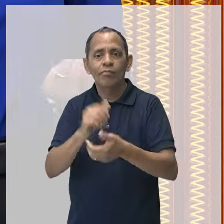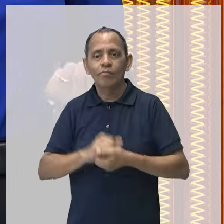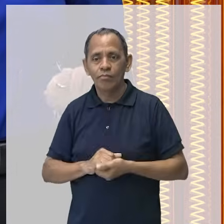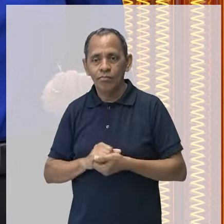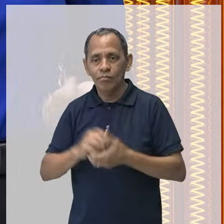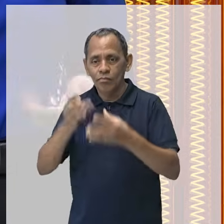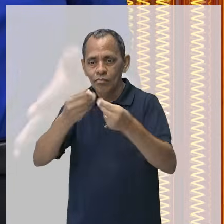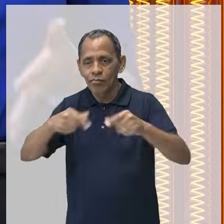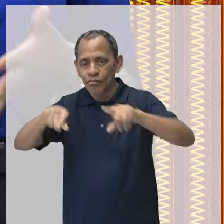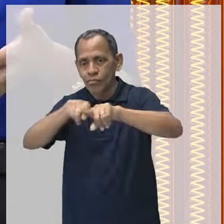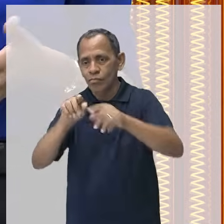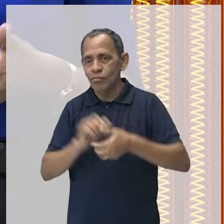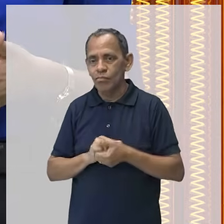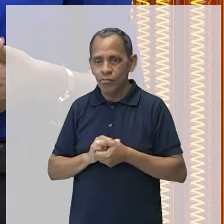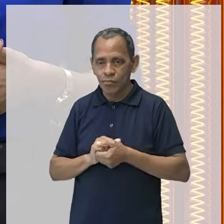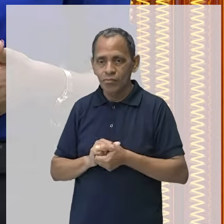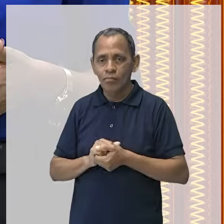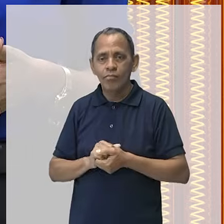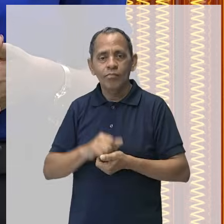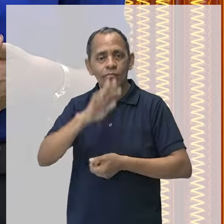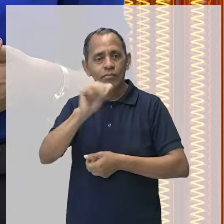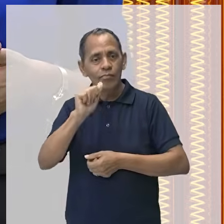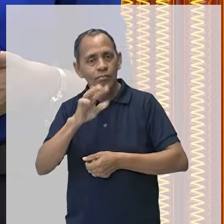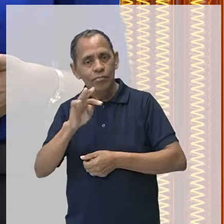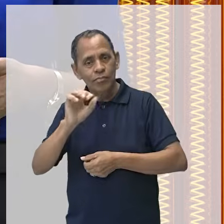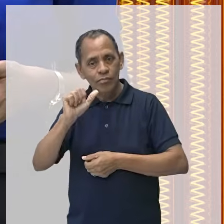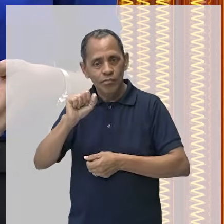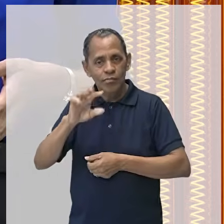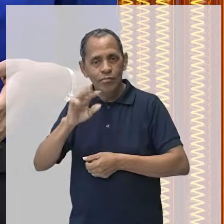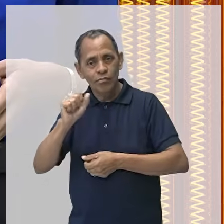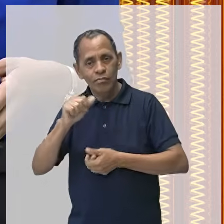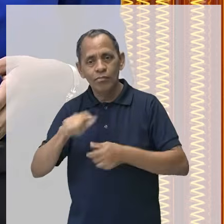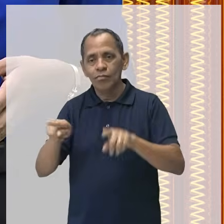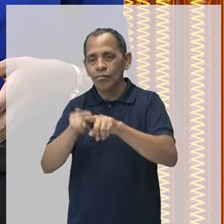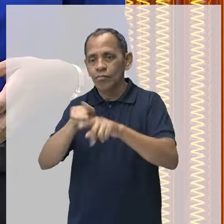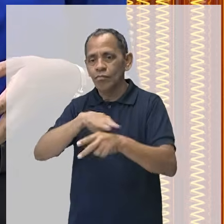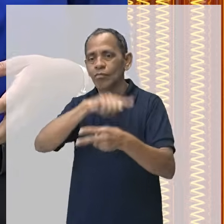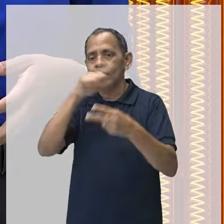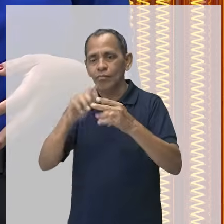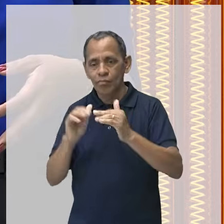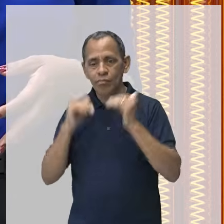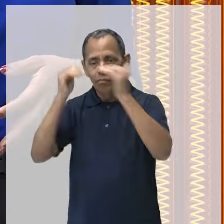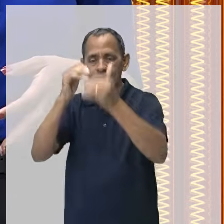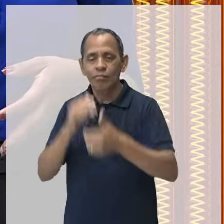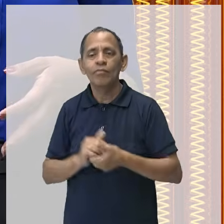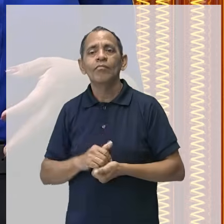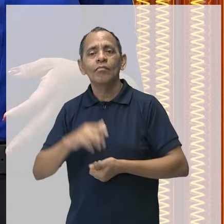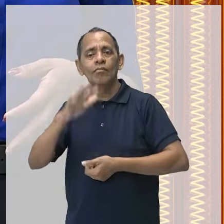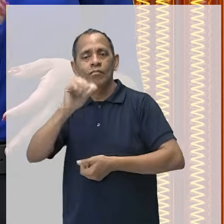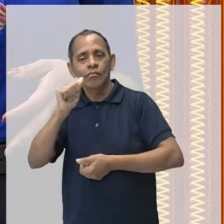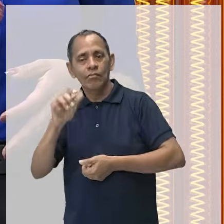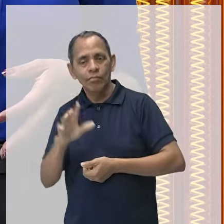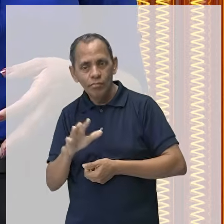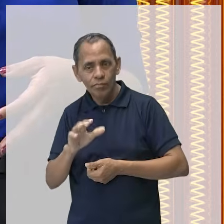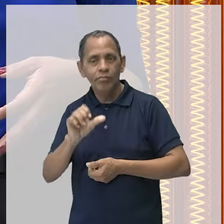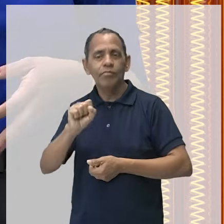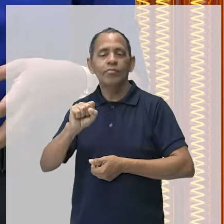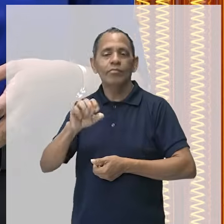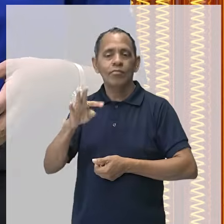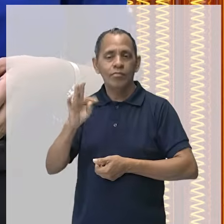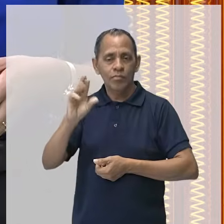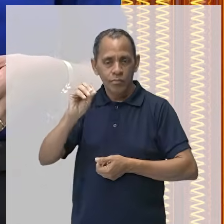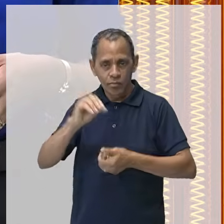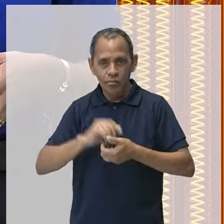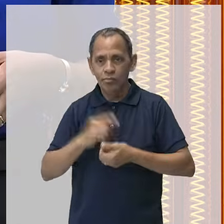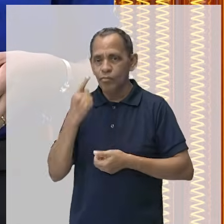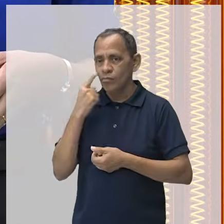Fulgêncio Batista e na ascensão de Fidel Castro e do movimento revolucionário ao poder. Então,